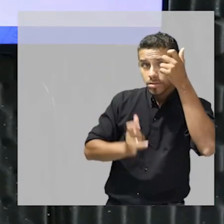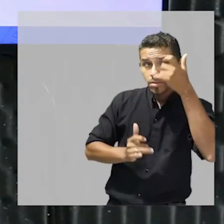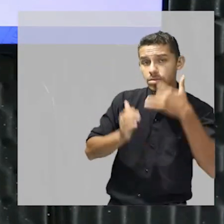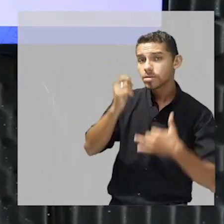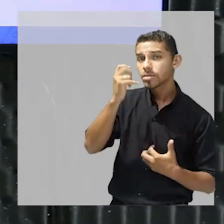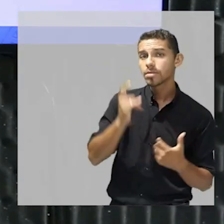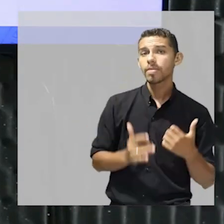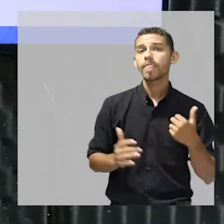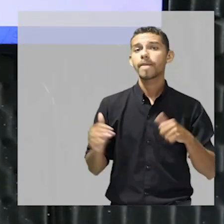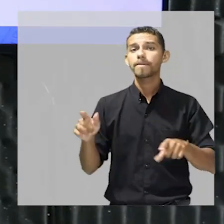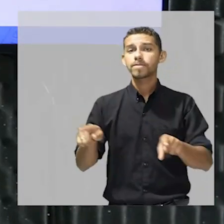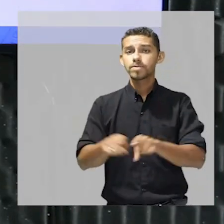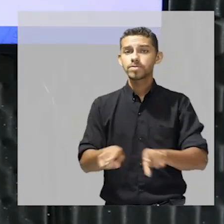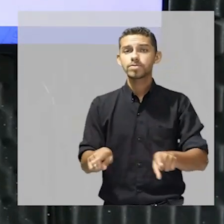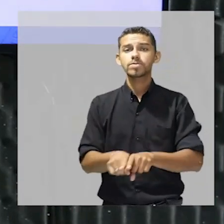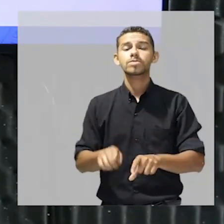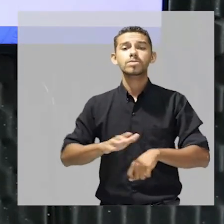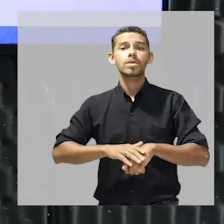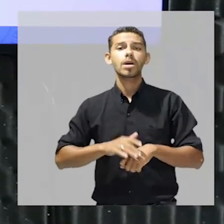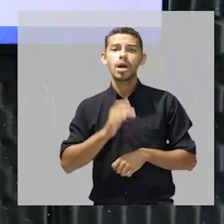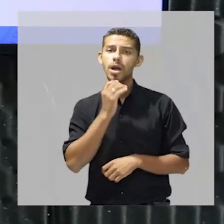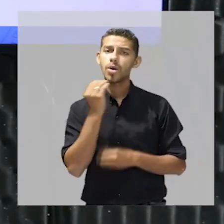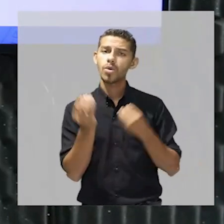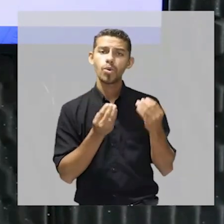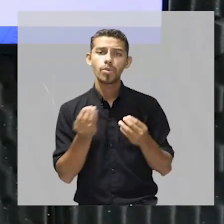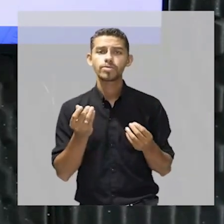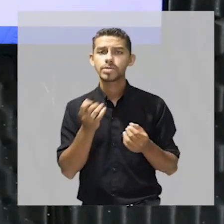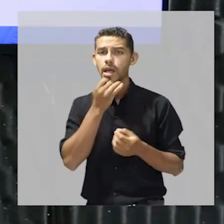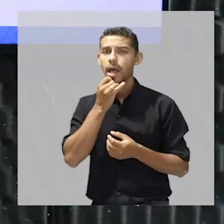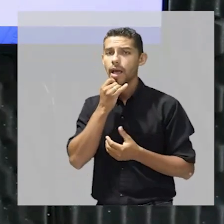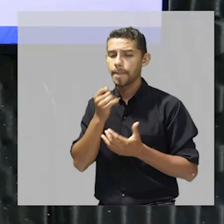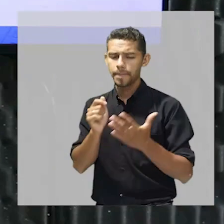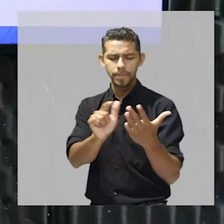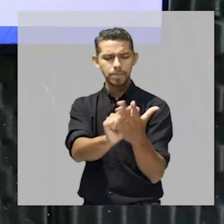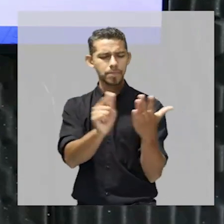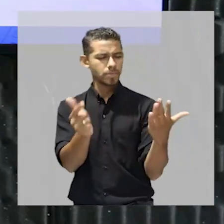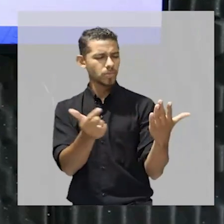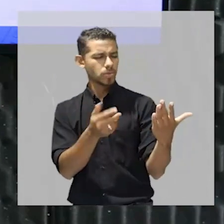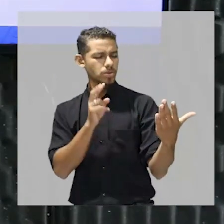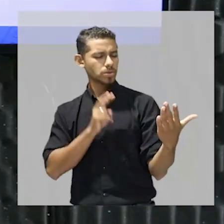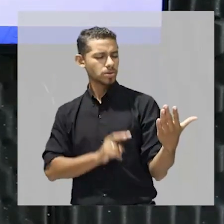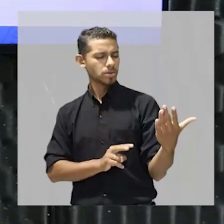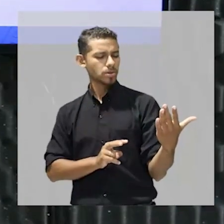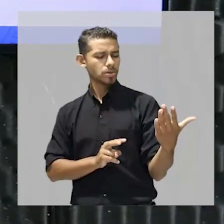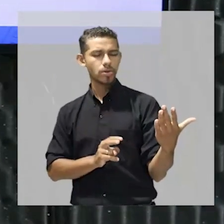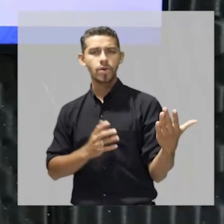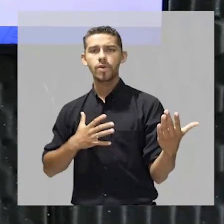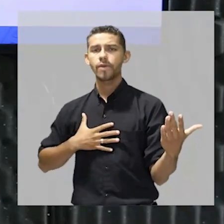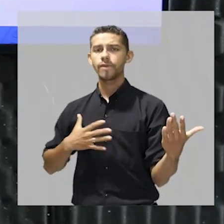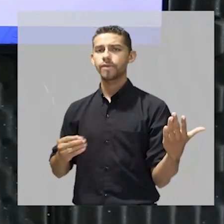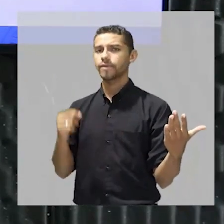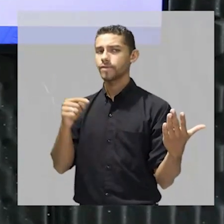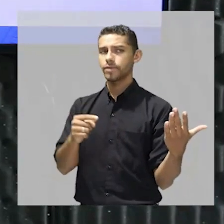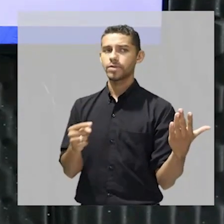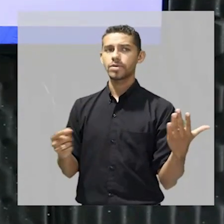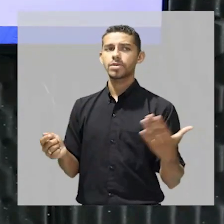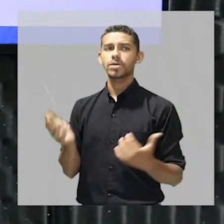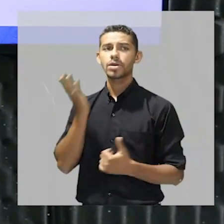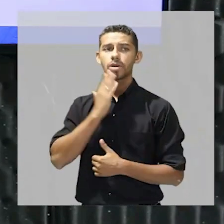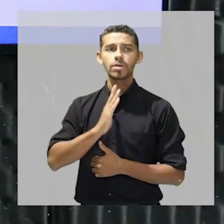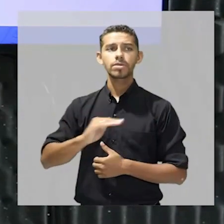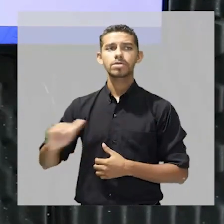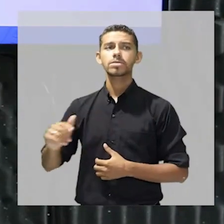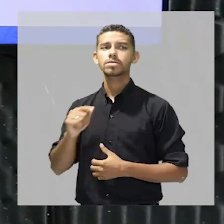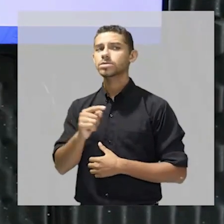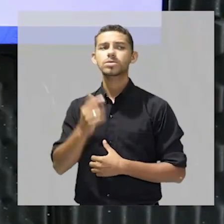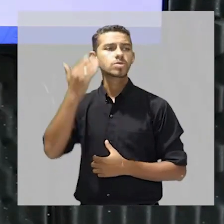vai chegar é como se ela tivesse recebido o jornal olhado a foto dele né com a tarja porque ele era menor de idade